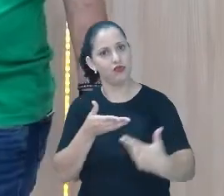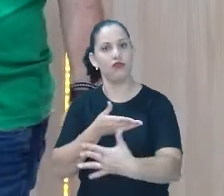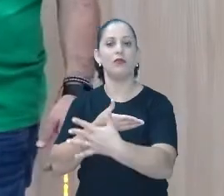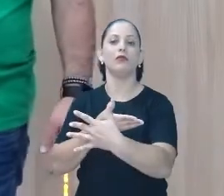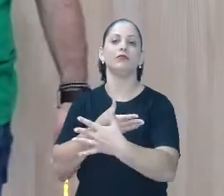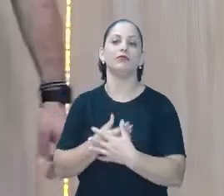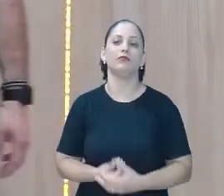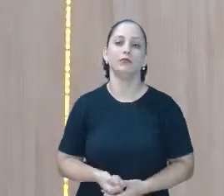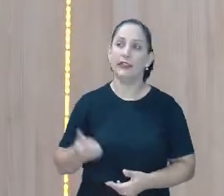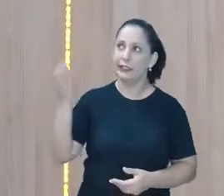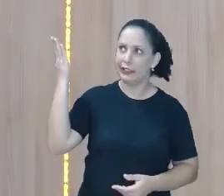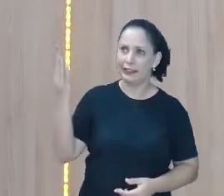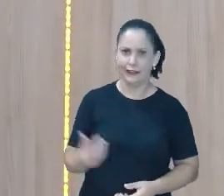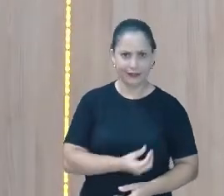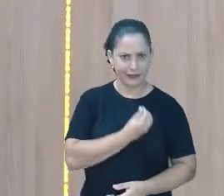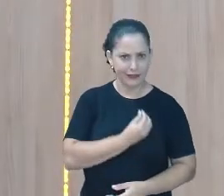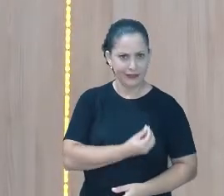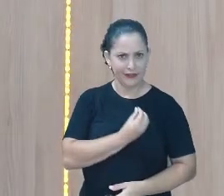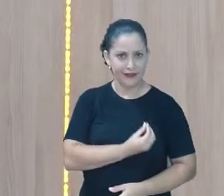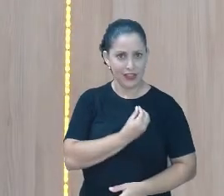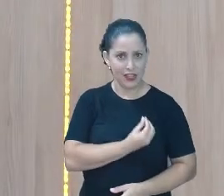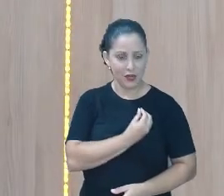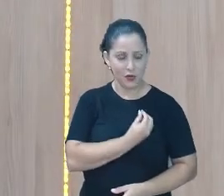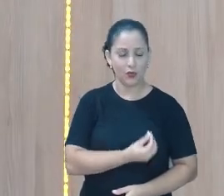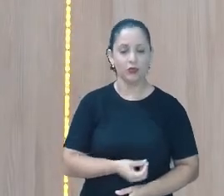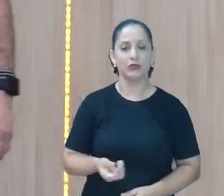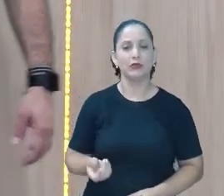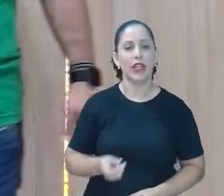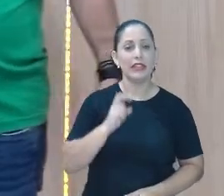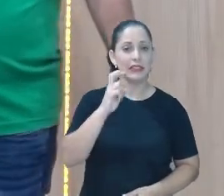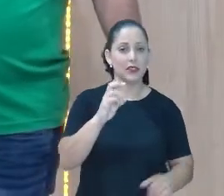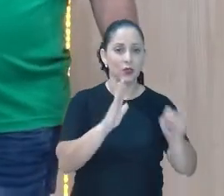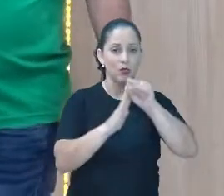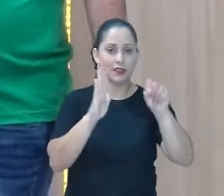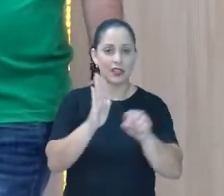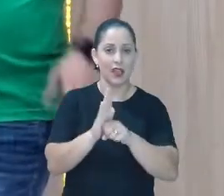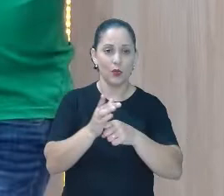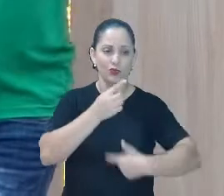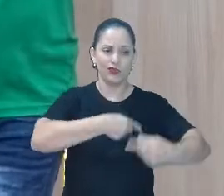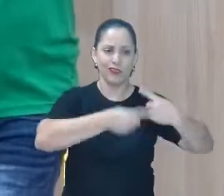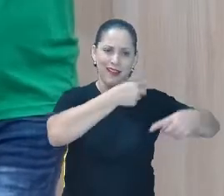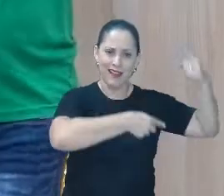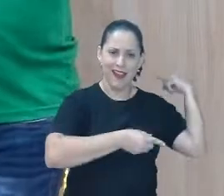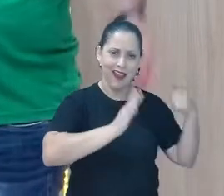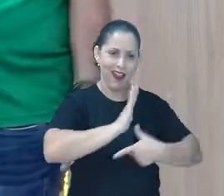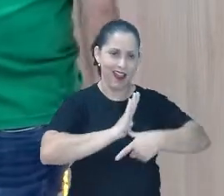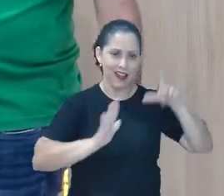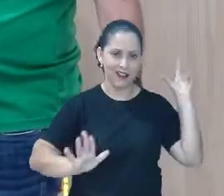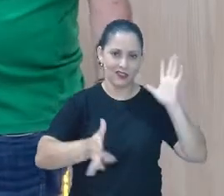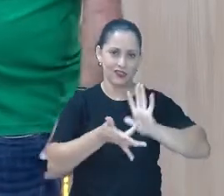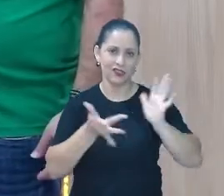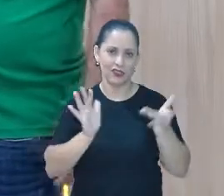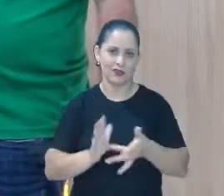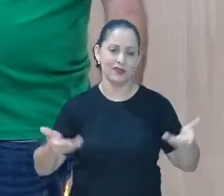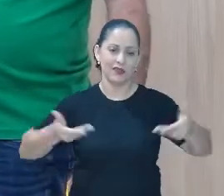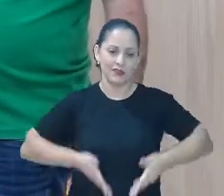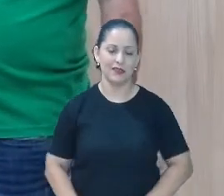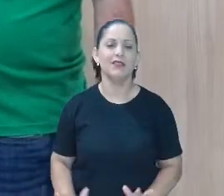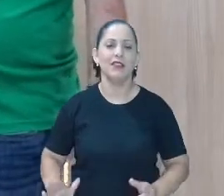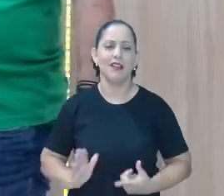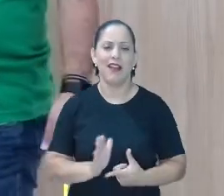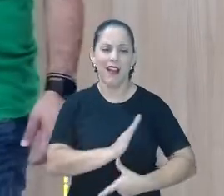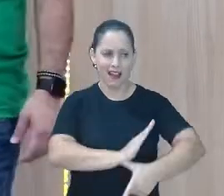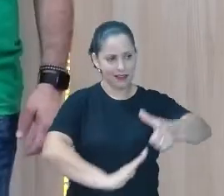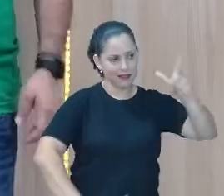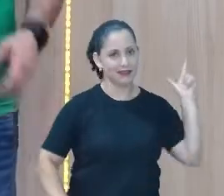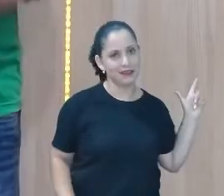ele viveu 5 séculos antes de Cristo, né? Então, há muito tempo atrás. A